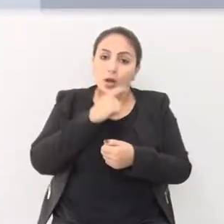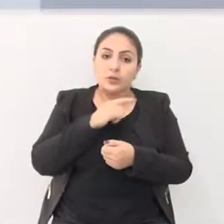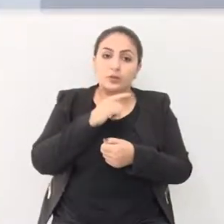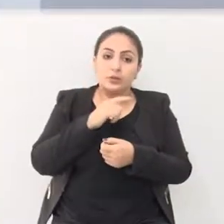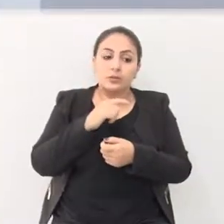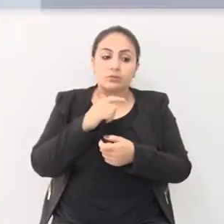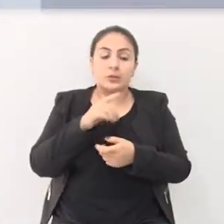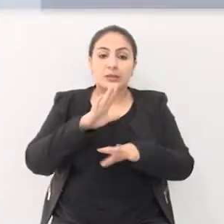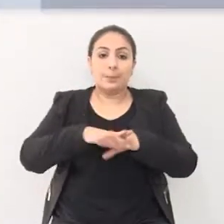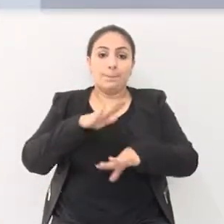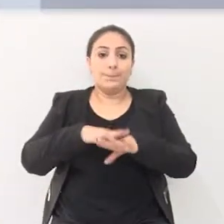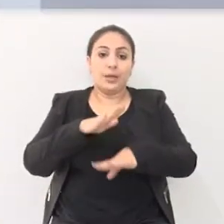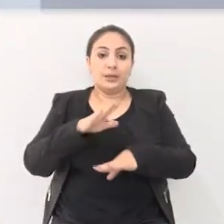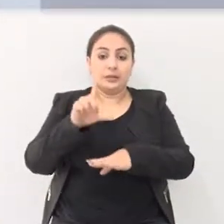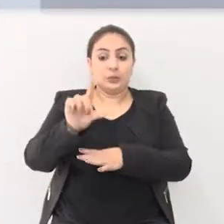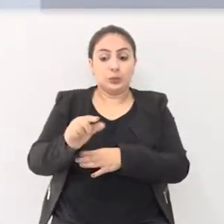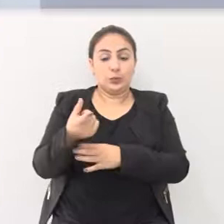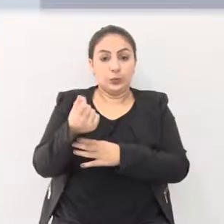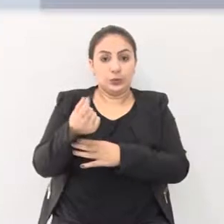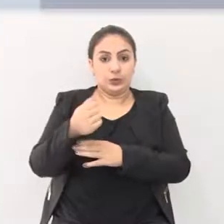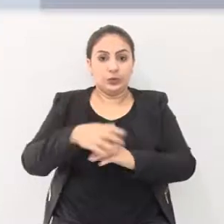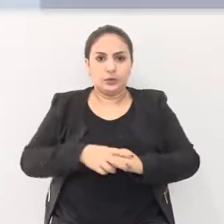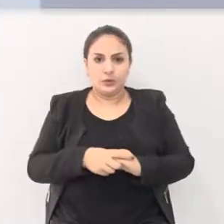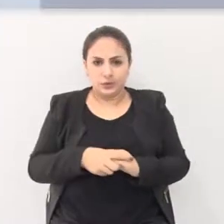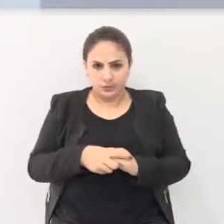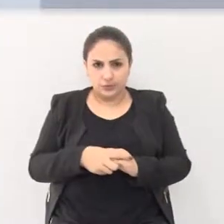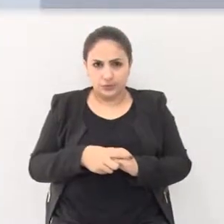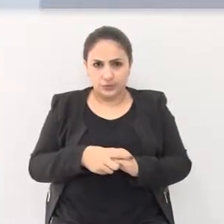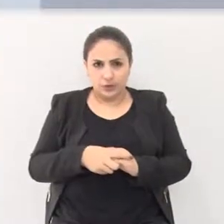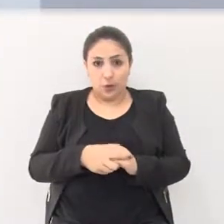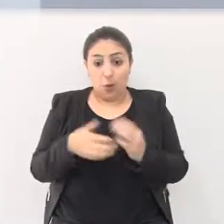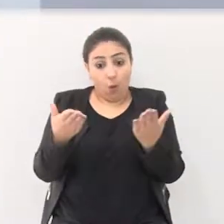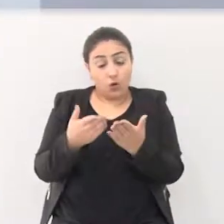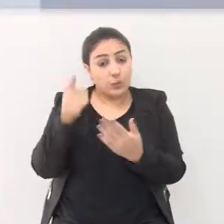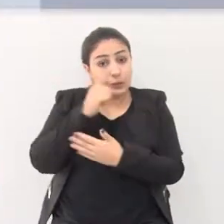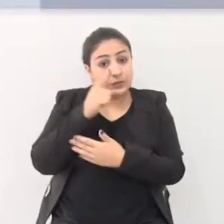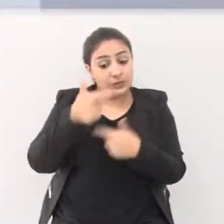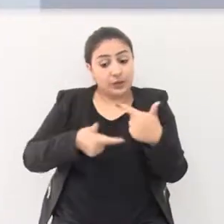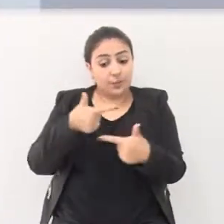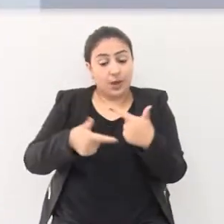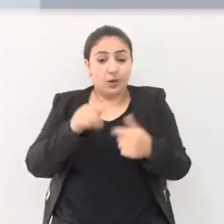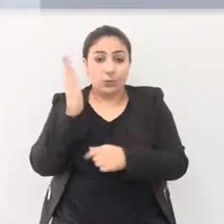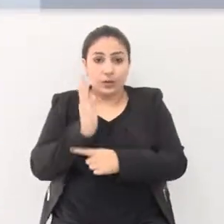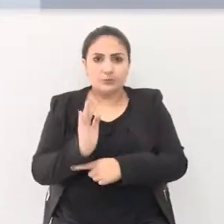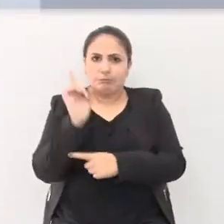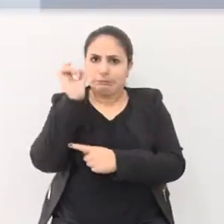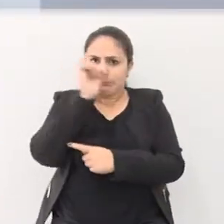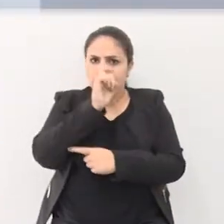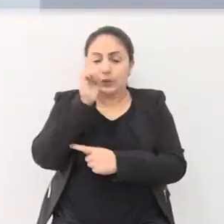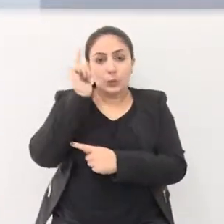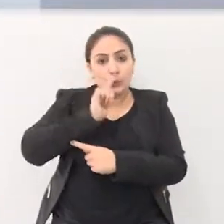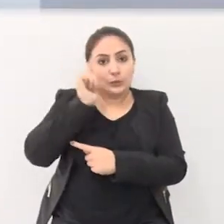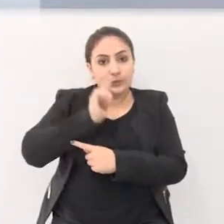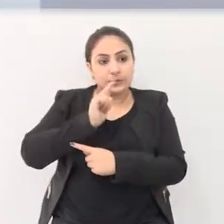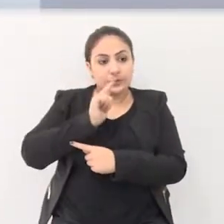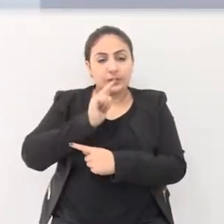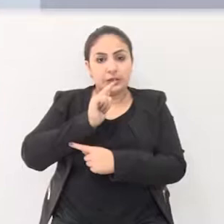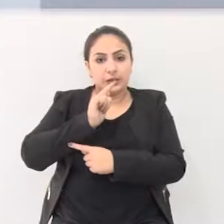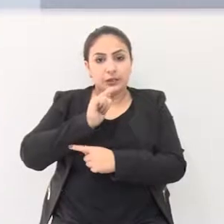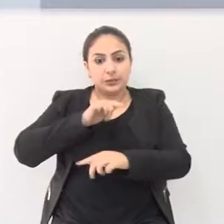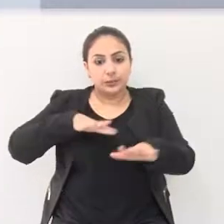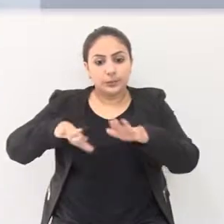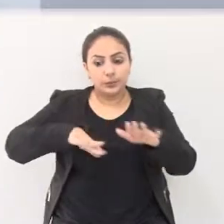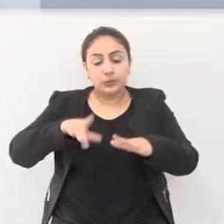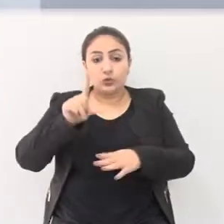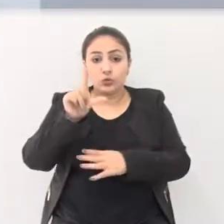certeza viabilizará mais, vão baixar os custos. Hoje, para ser empresário no Brasil é muito difícil. Então, para viabilizar, tu tem que baixar custo,